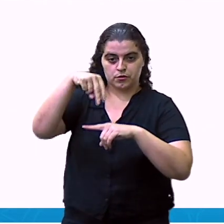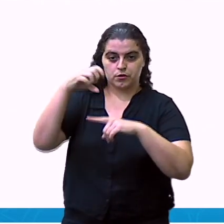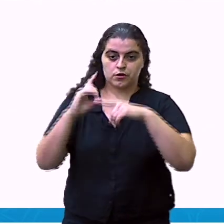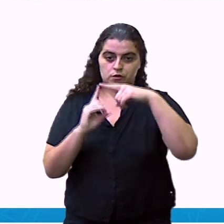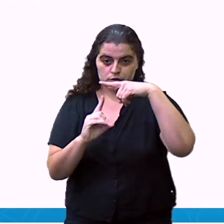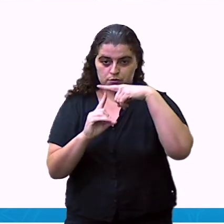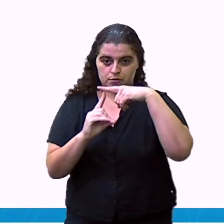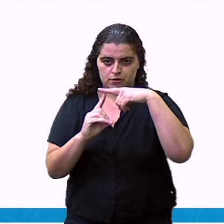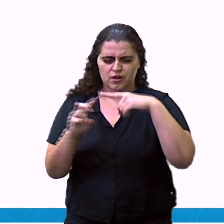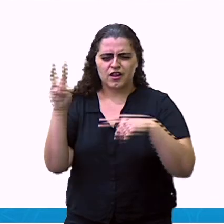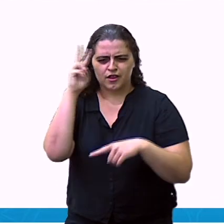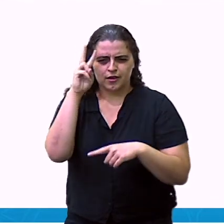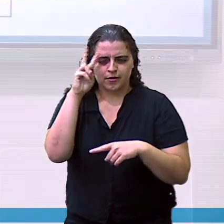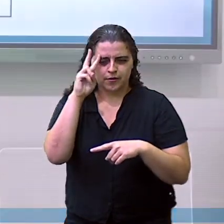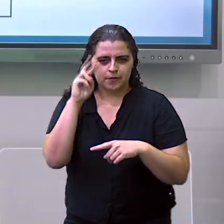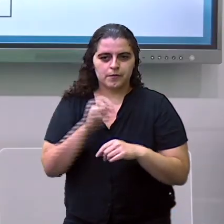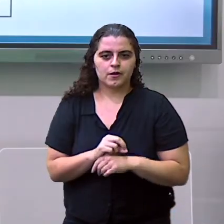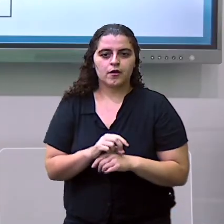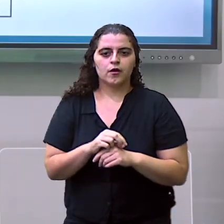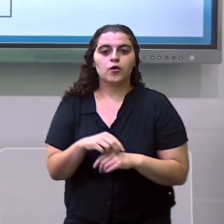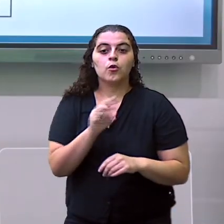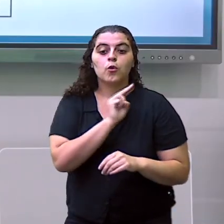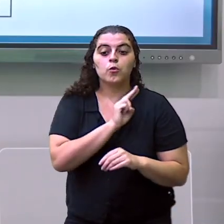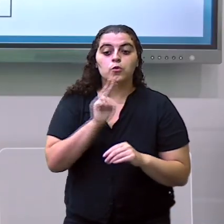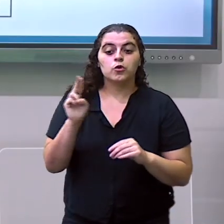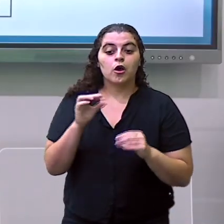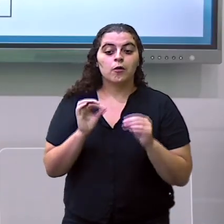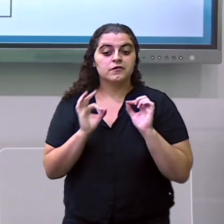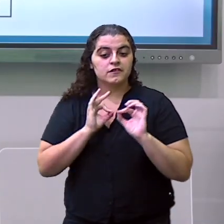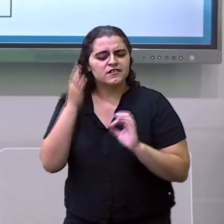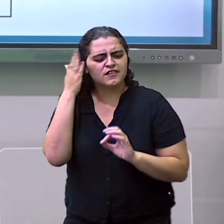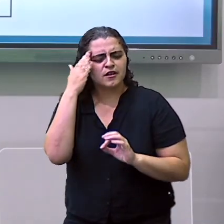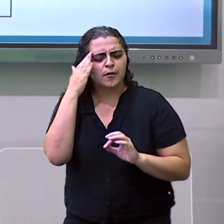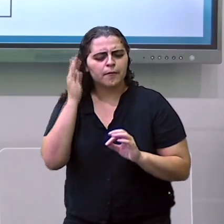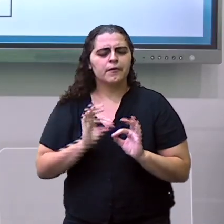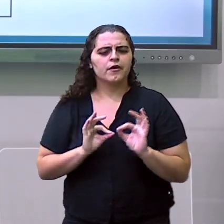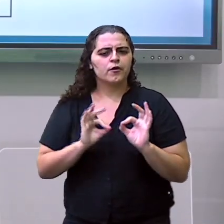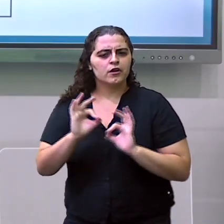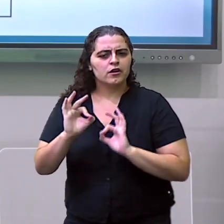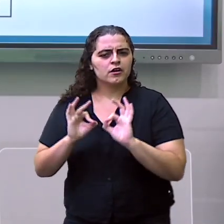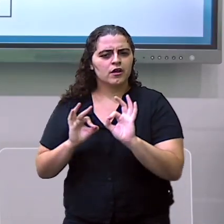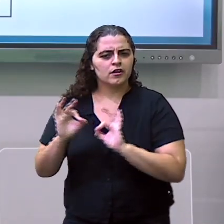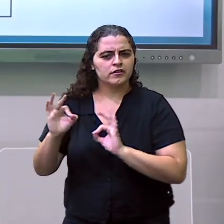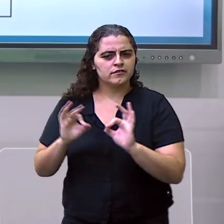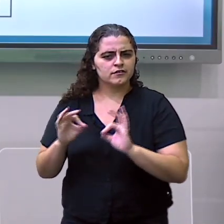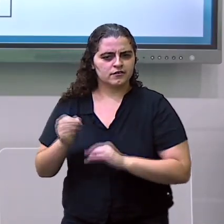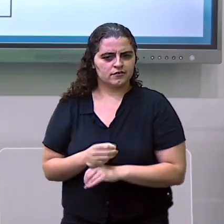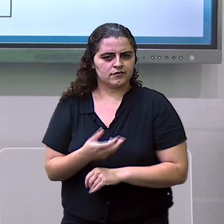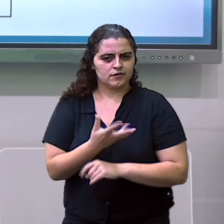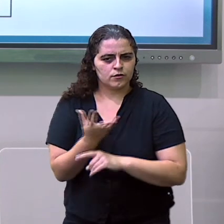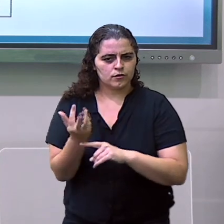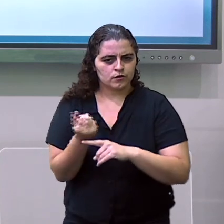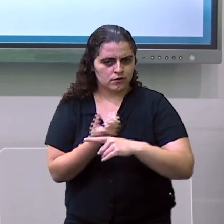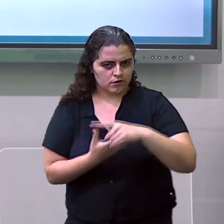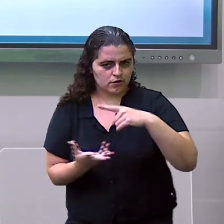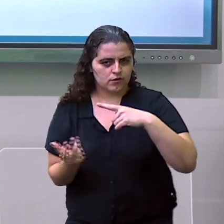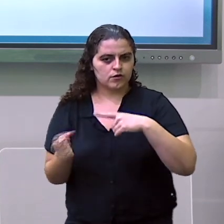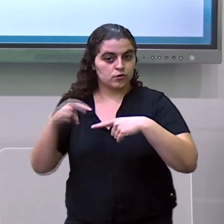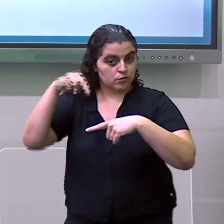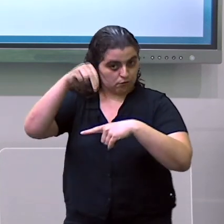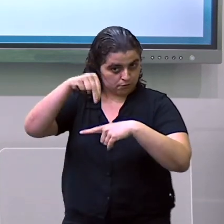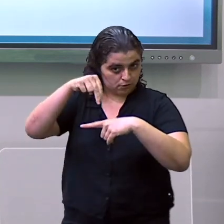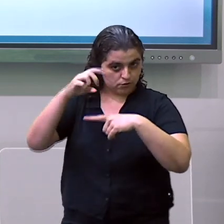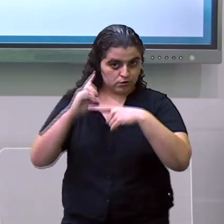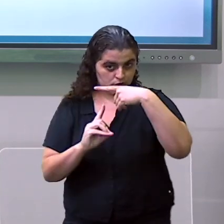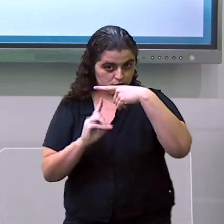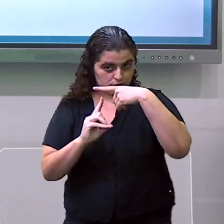o denominador. Sempre vai fazendo essa leitura na cabeça para que vocês não esqueçam na denominação e classificação de cada